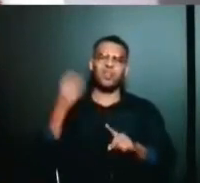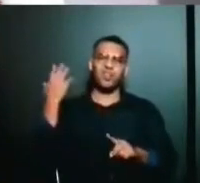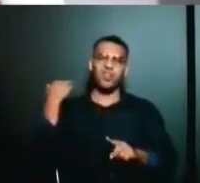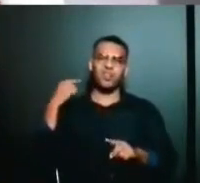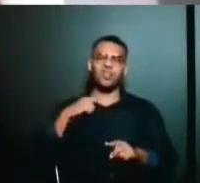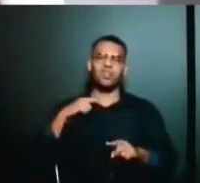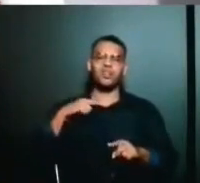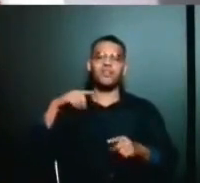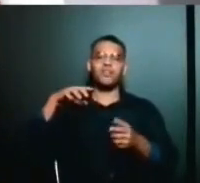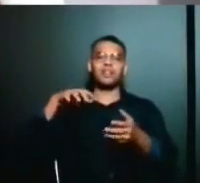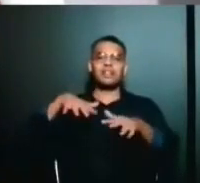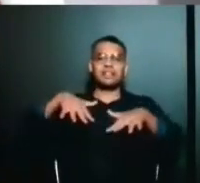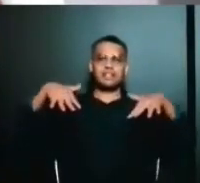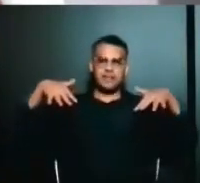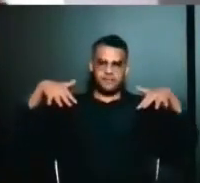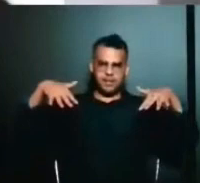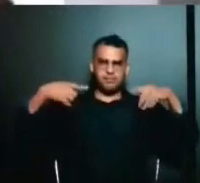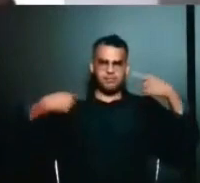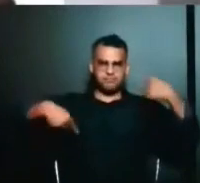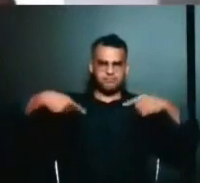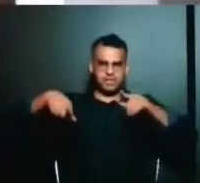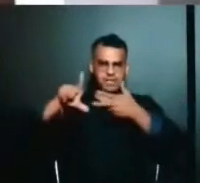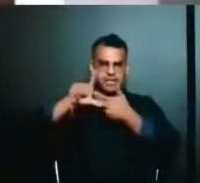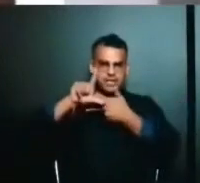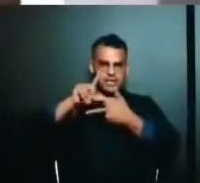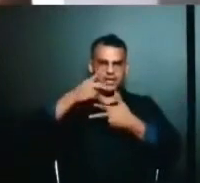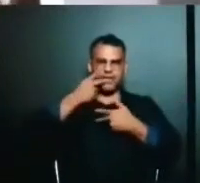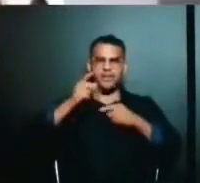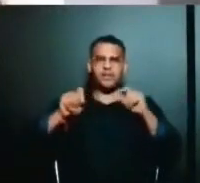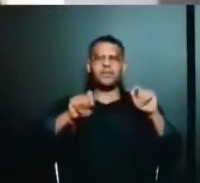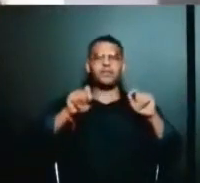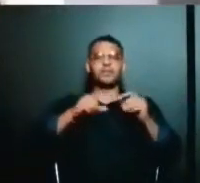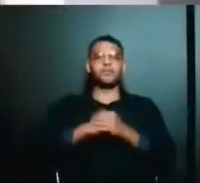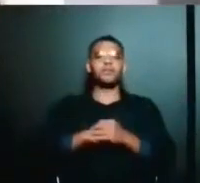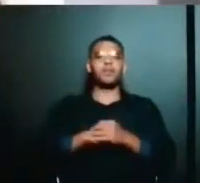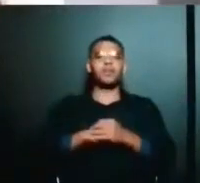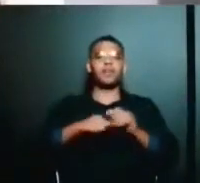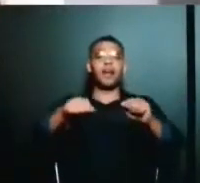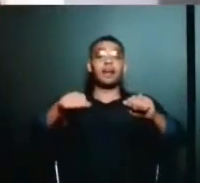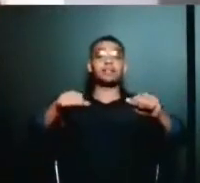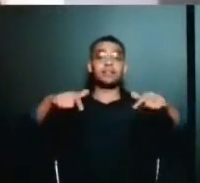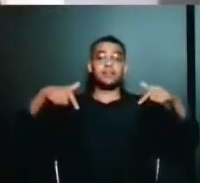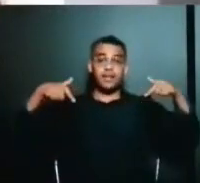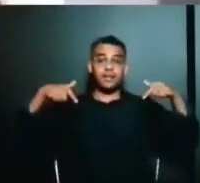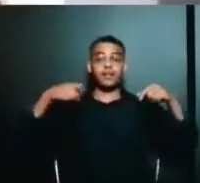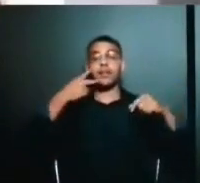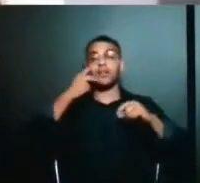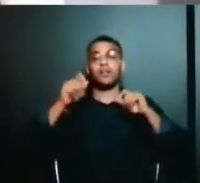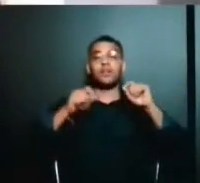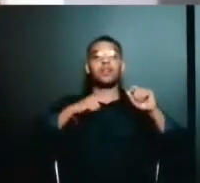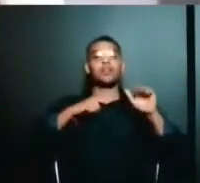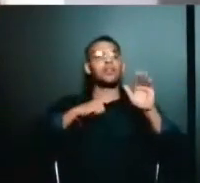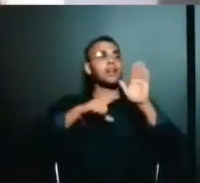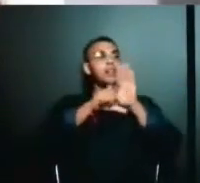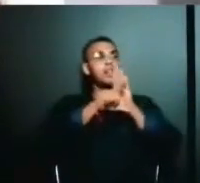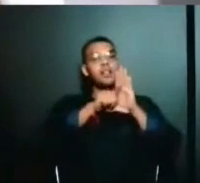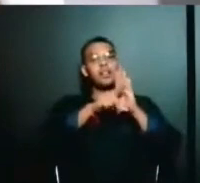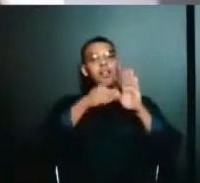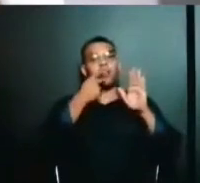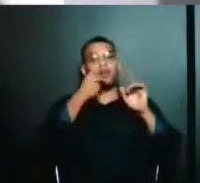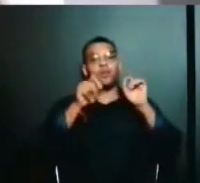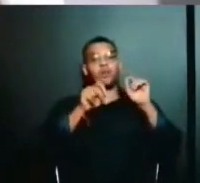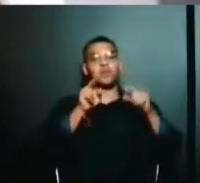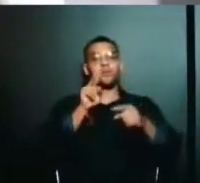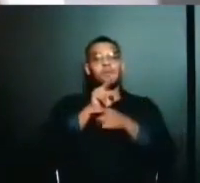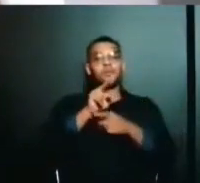Assembleia Legislativa e você fez um levantamento do número de projetos de leis que tinha para a